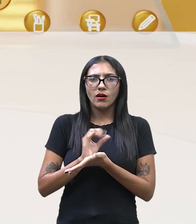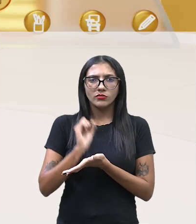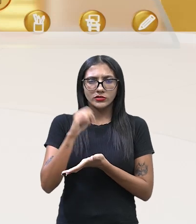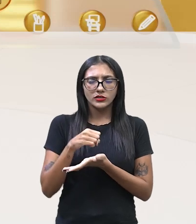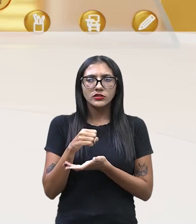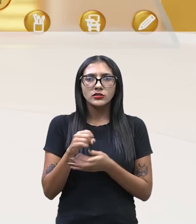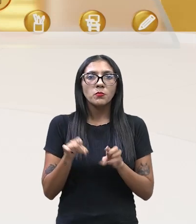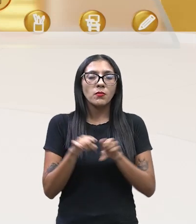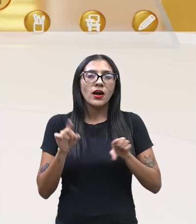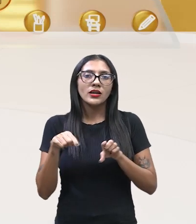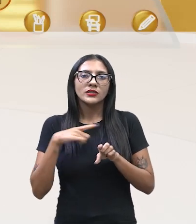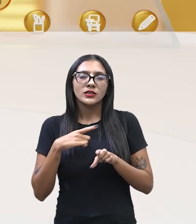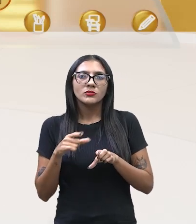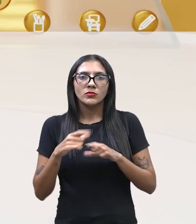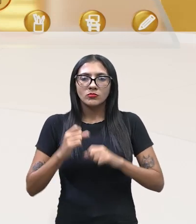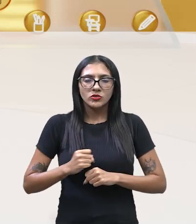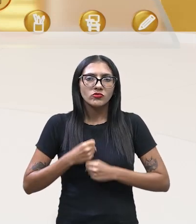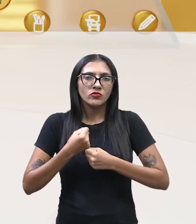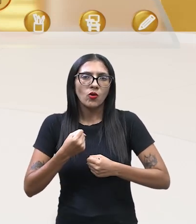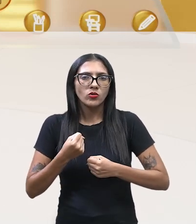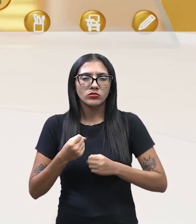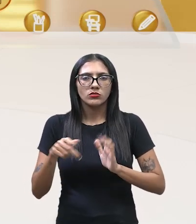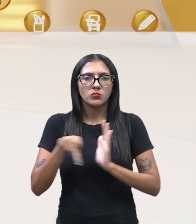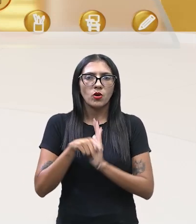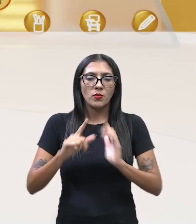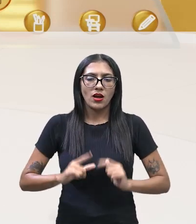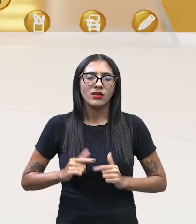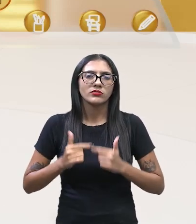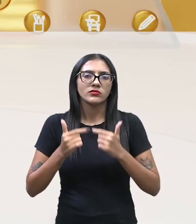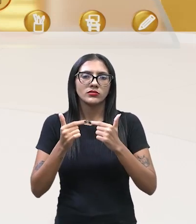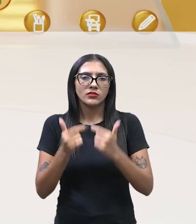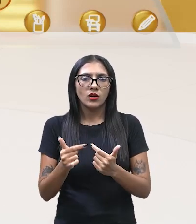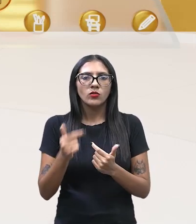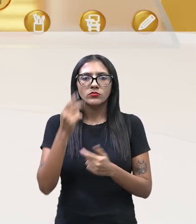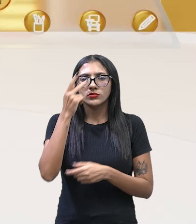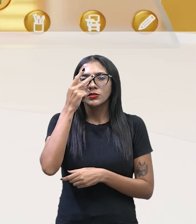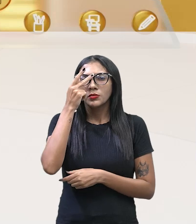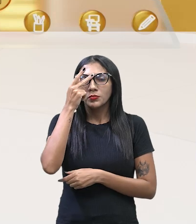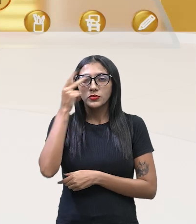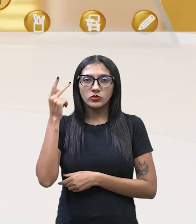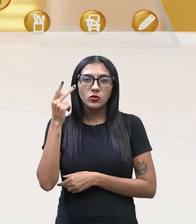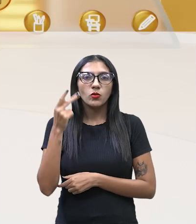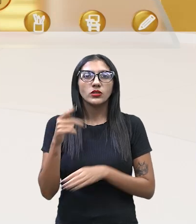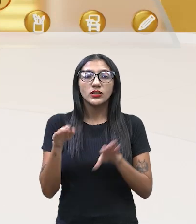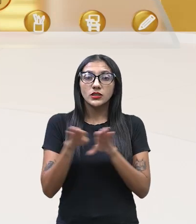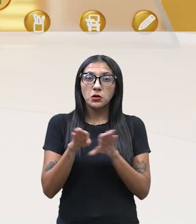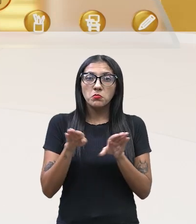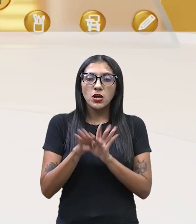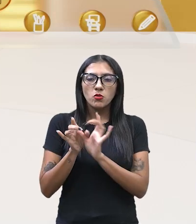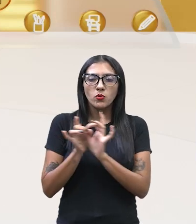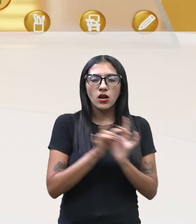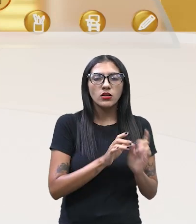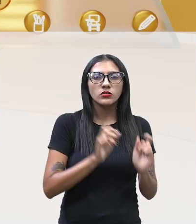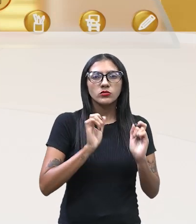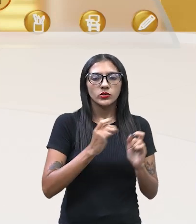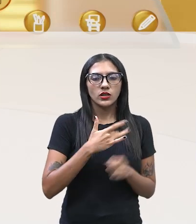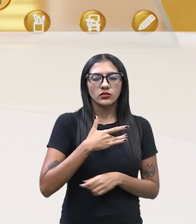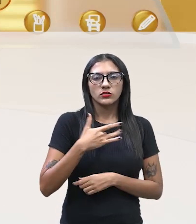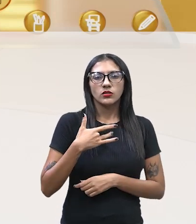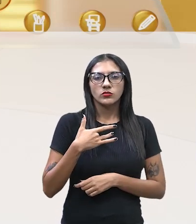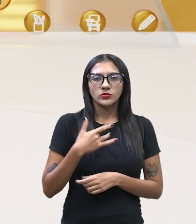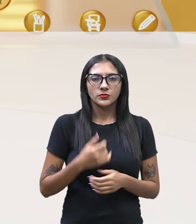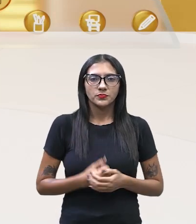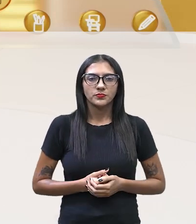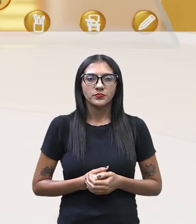mas também a atuação voltando para aquela questão da saúde pública, né, porque a gente sabe que